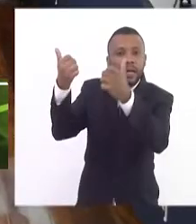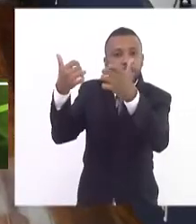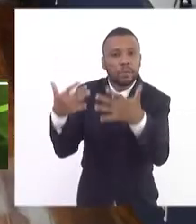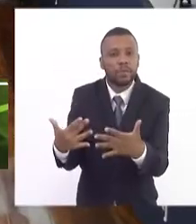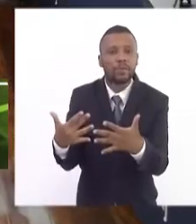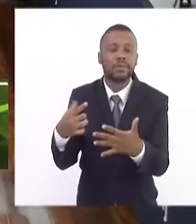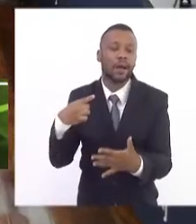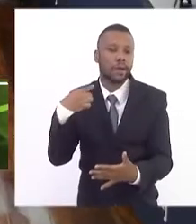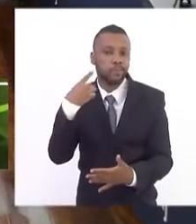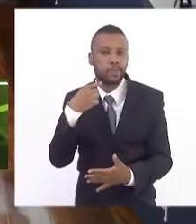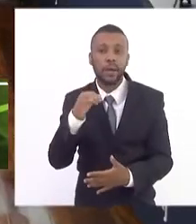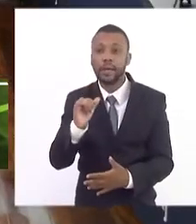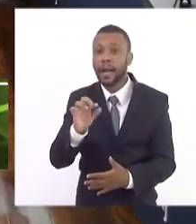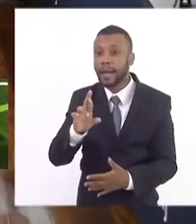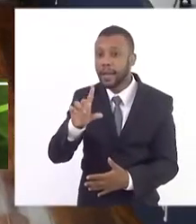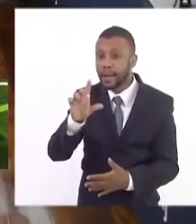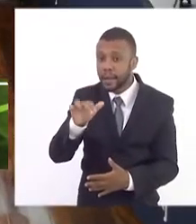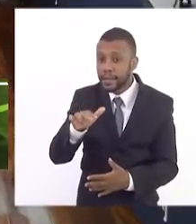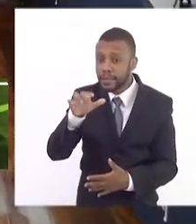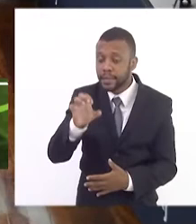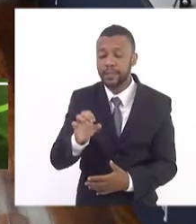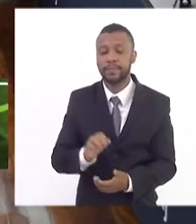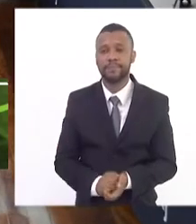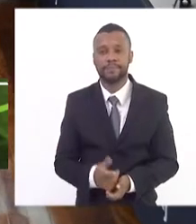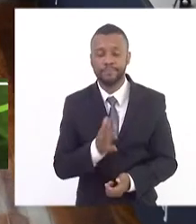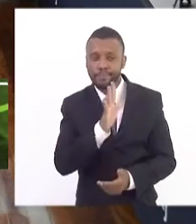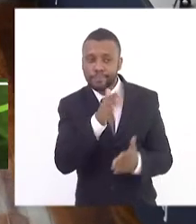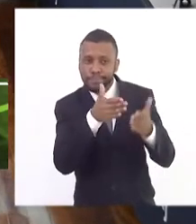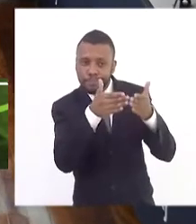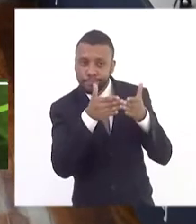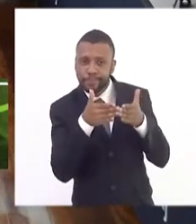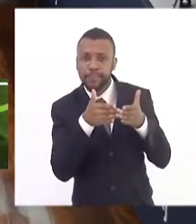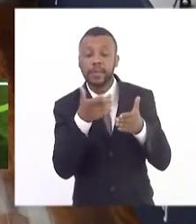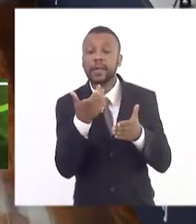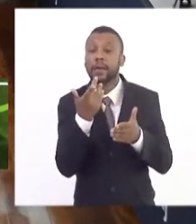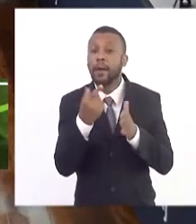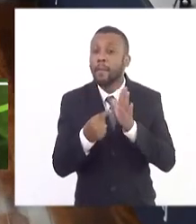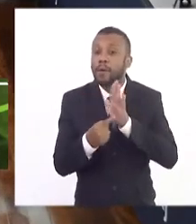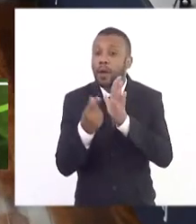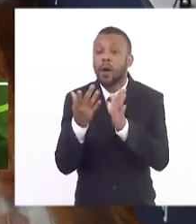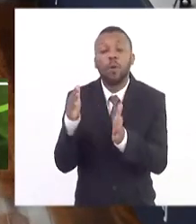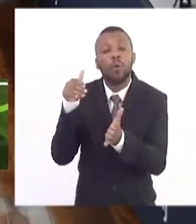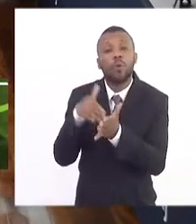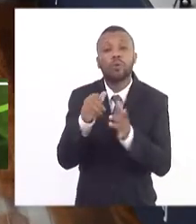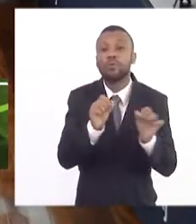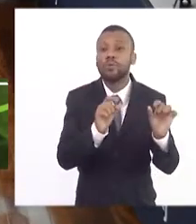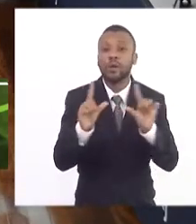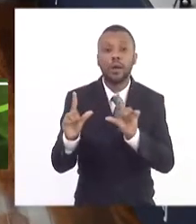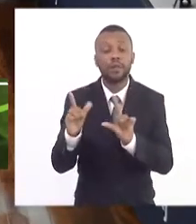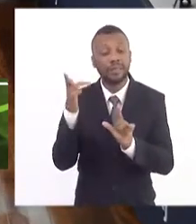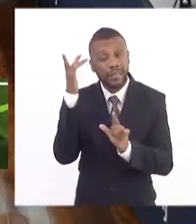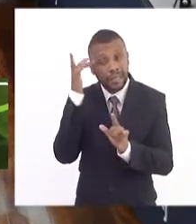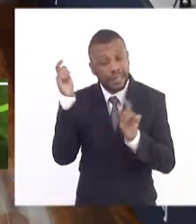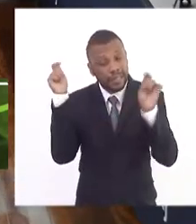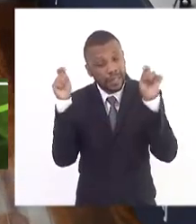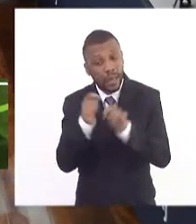doutora Irlaine. Dá licença, presidente. Eu queria mostrar o último slide, que eu acho que eu respondo